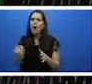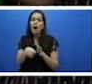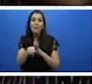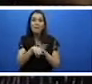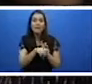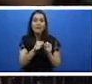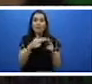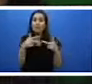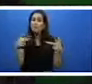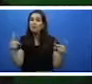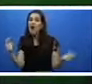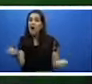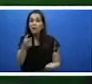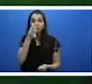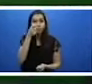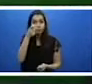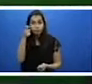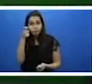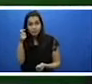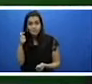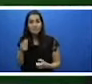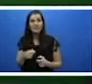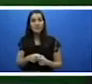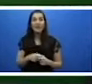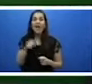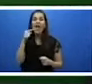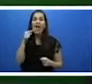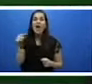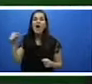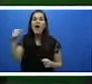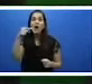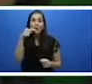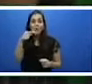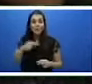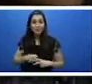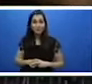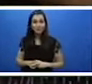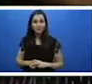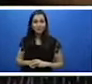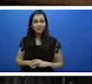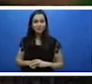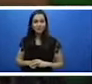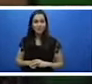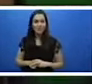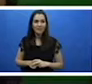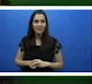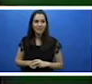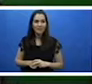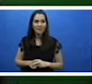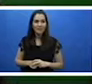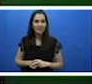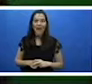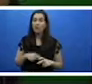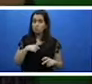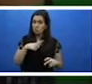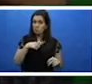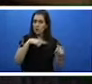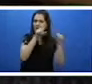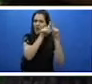várias observações aqui sobre o tamanduá bandeira. Observaram a placa que tem